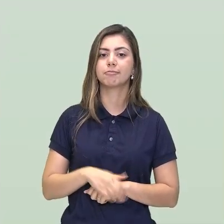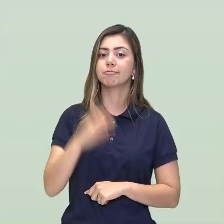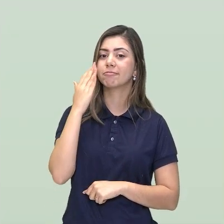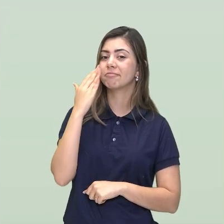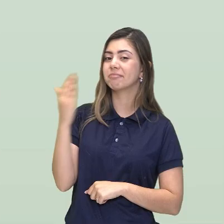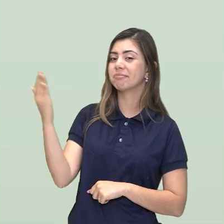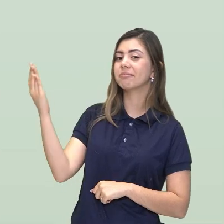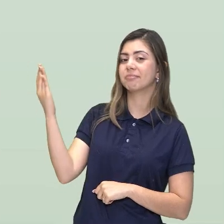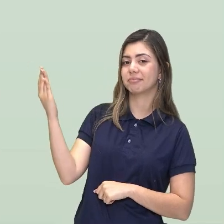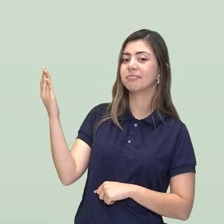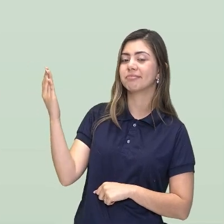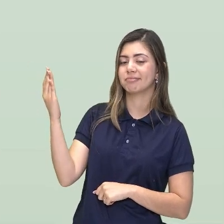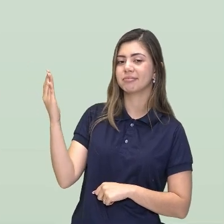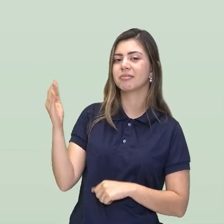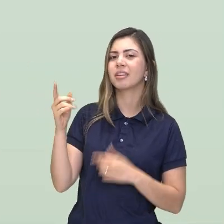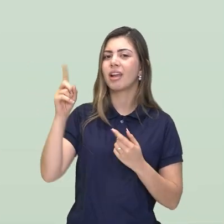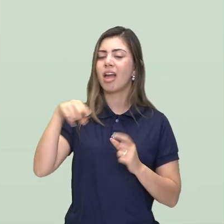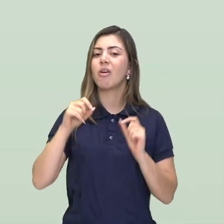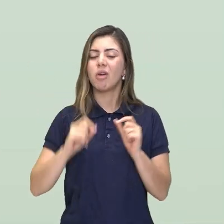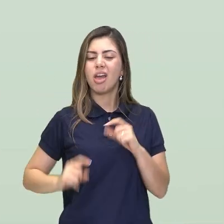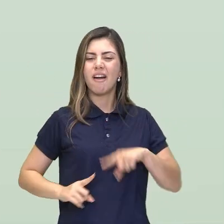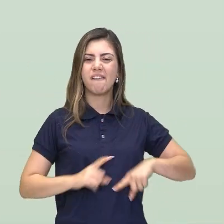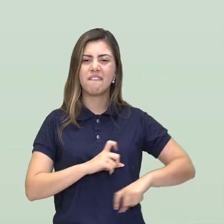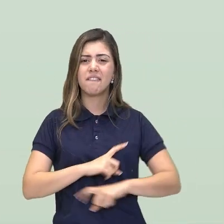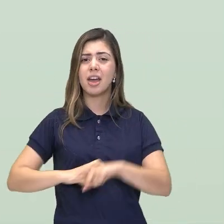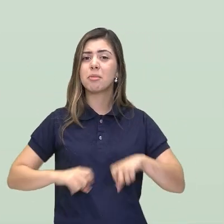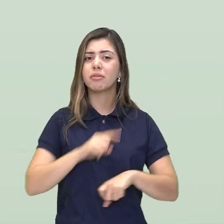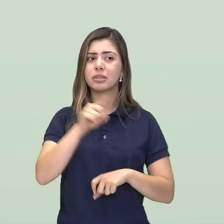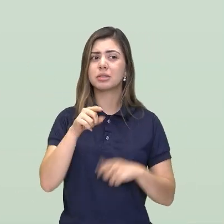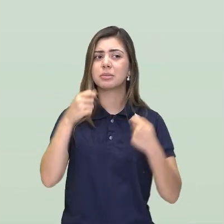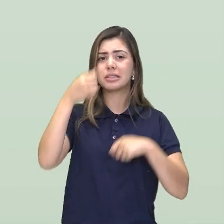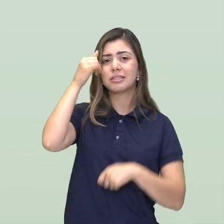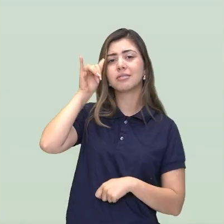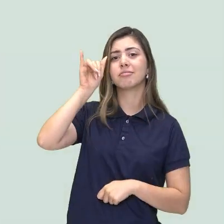Ascaris lumbricoides. Conheça o verme e proteja-se.